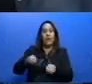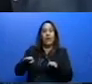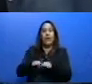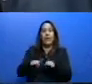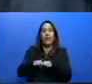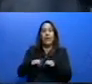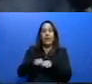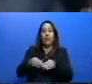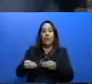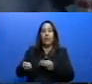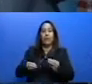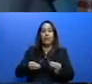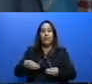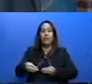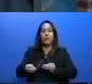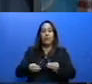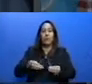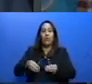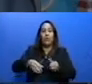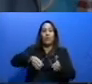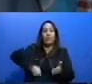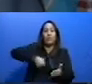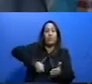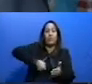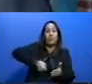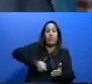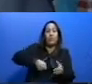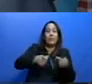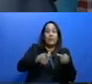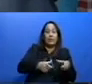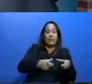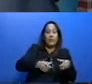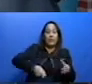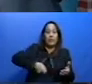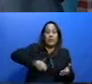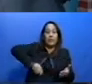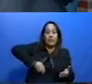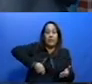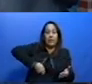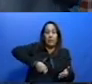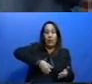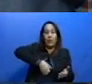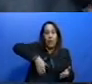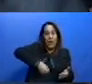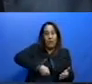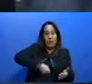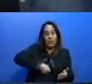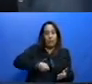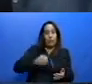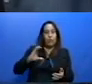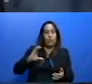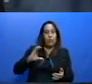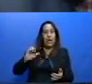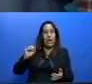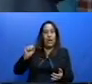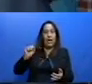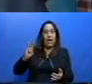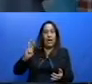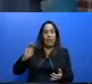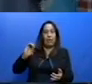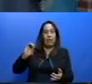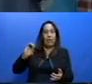da frigideira. Então, responda aí. A madeira e o plástico. Pontinho final.